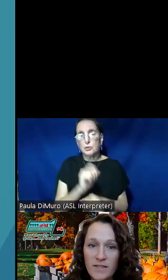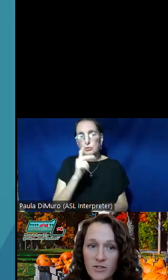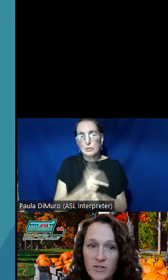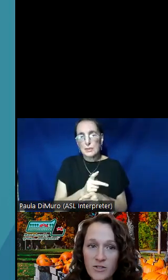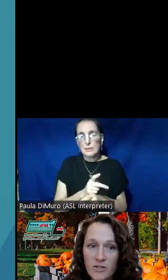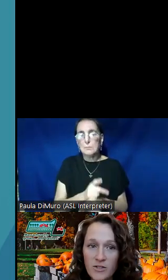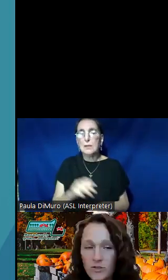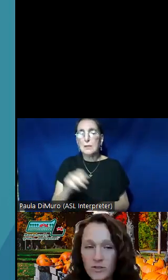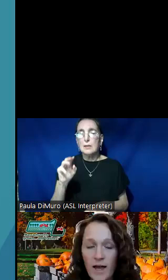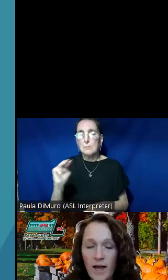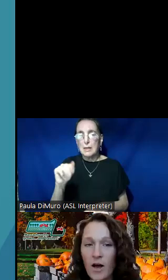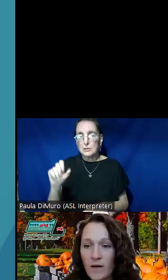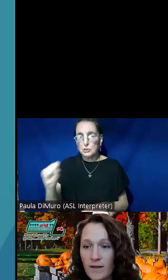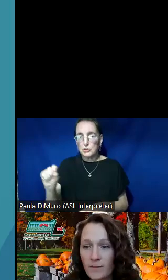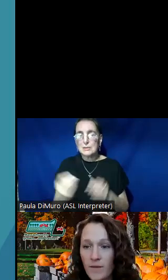Departamento